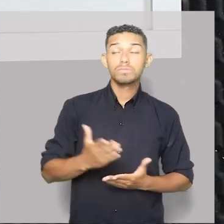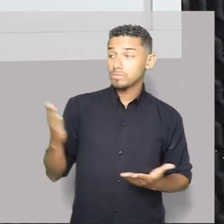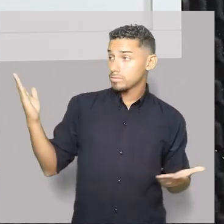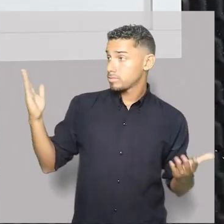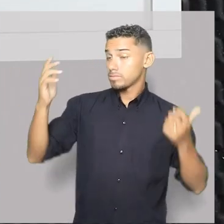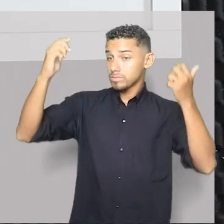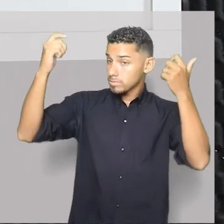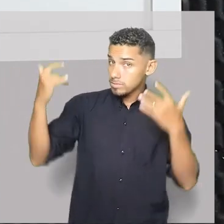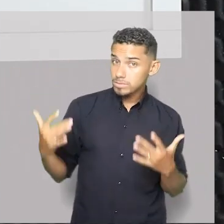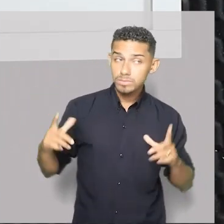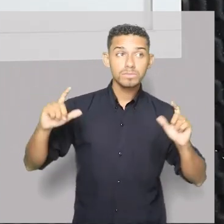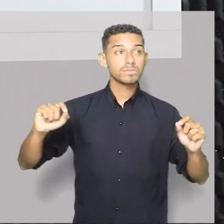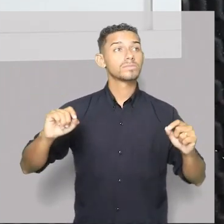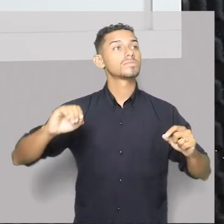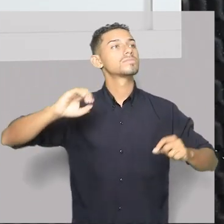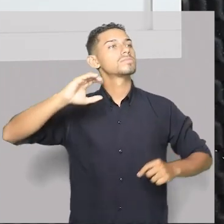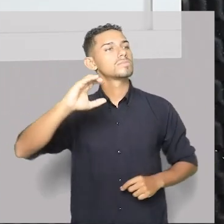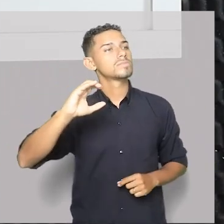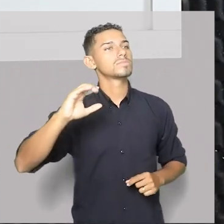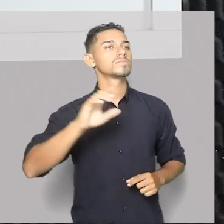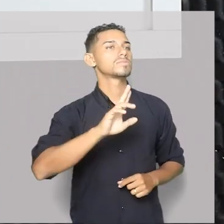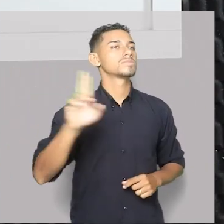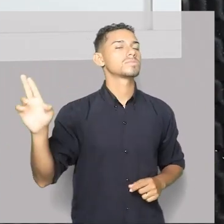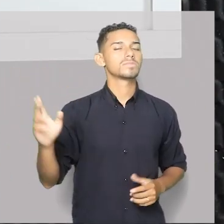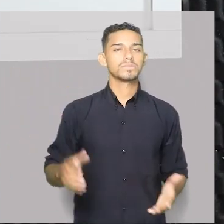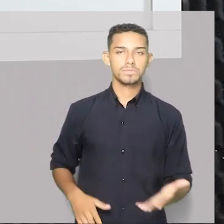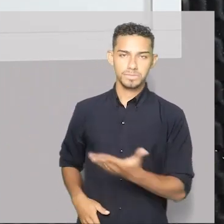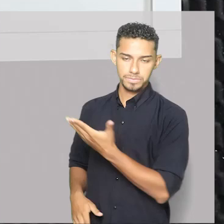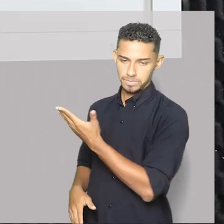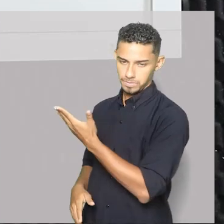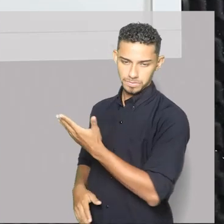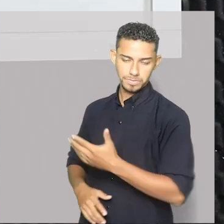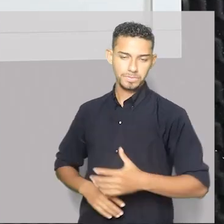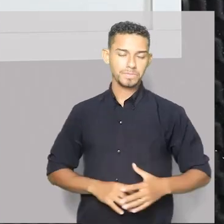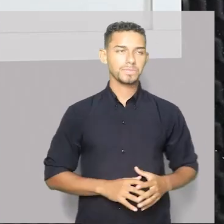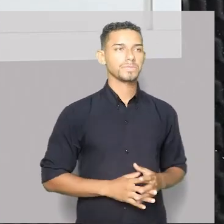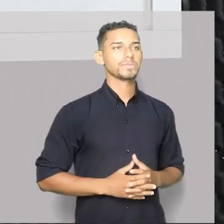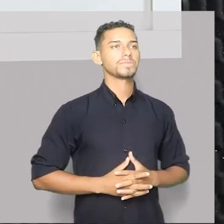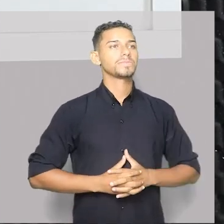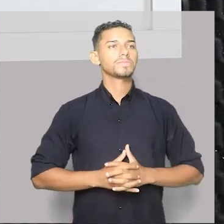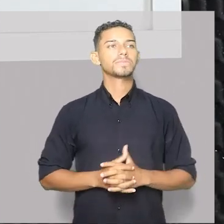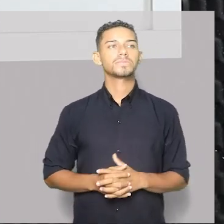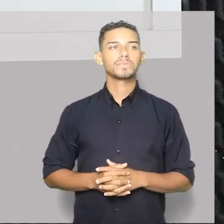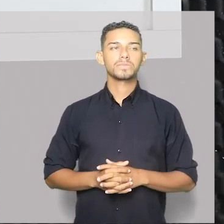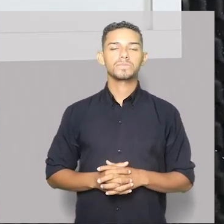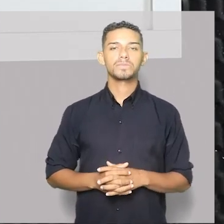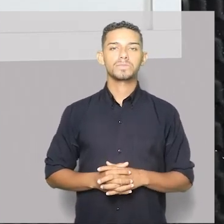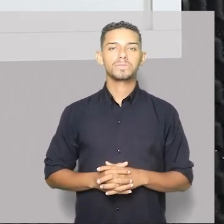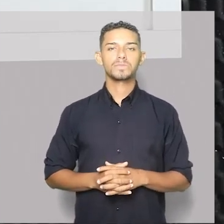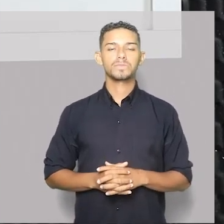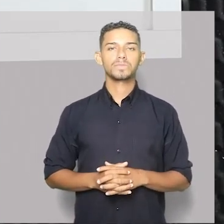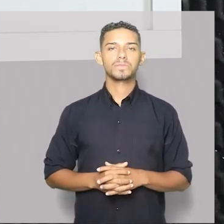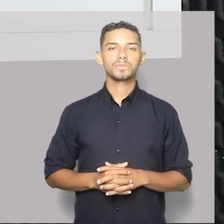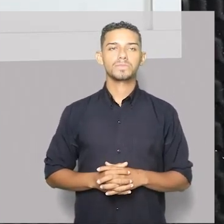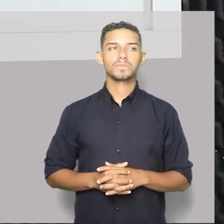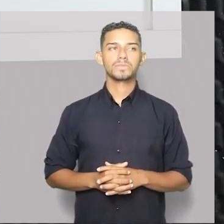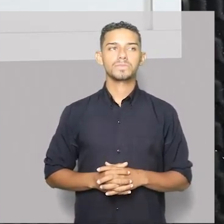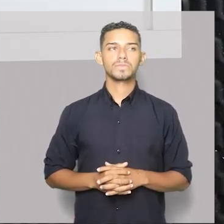vocês, é um cladograma, tá? Vou escrever aqui para vocês, tá bom? Cladograma